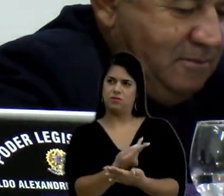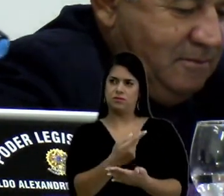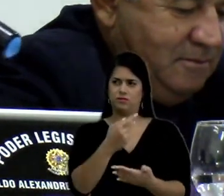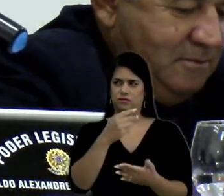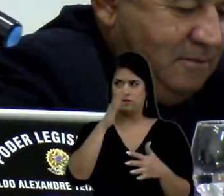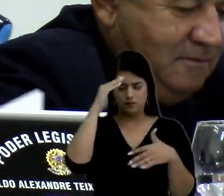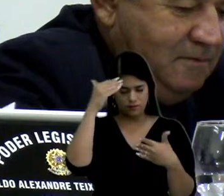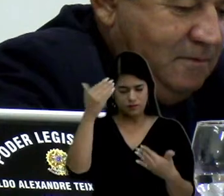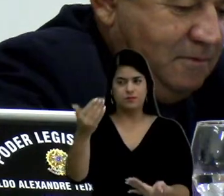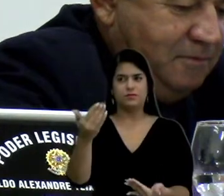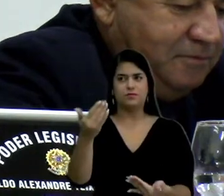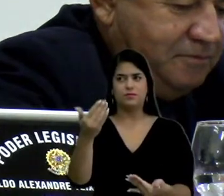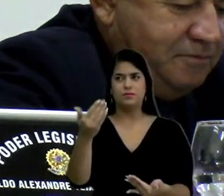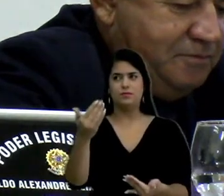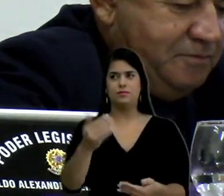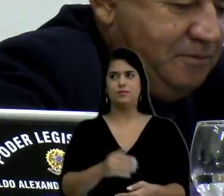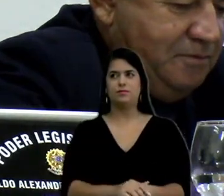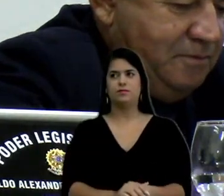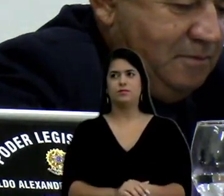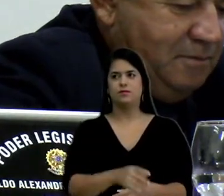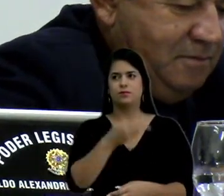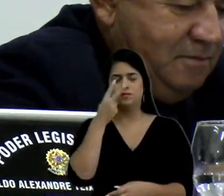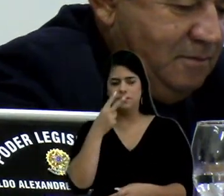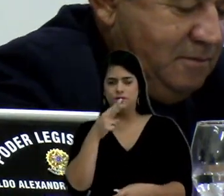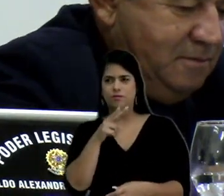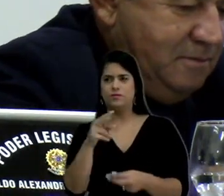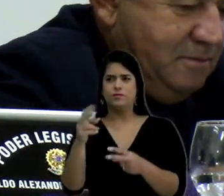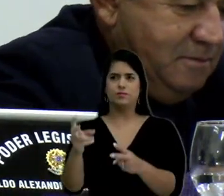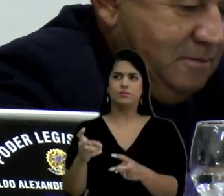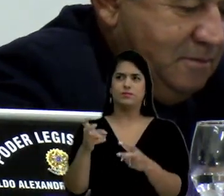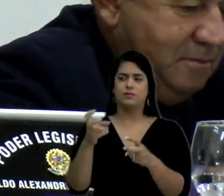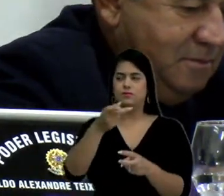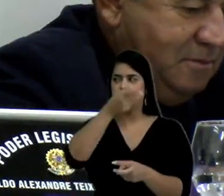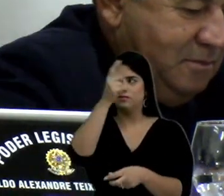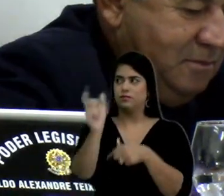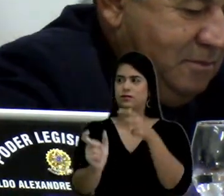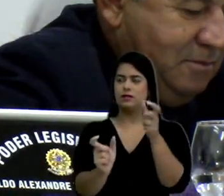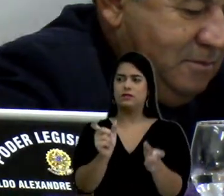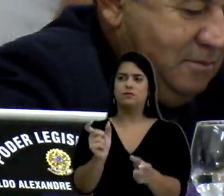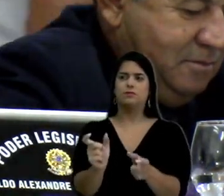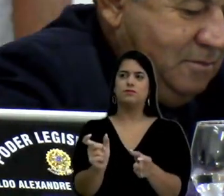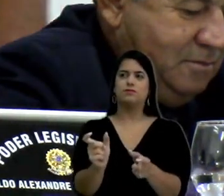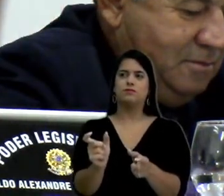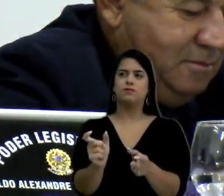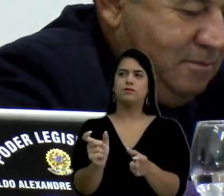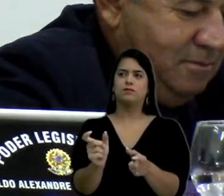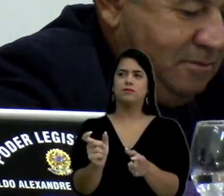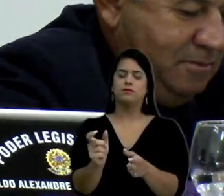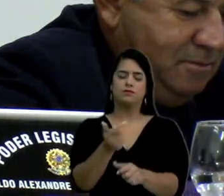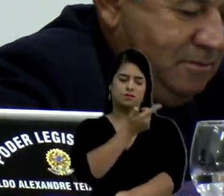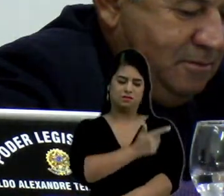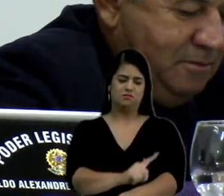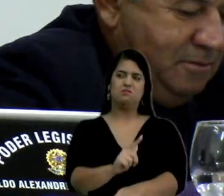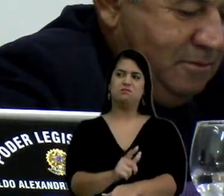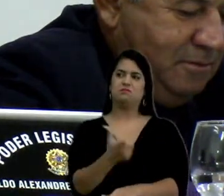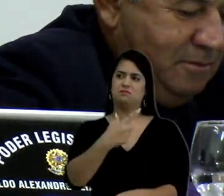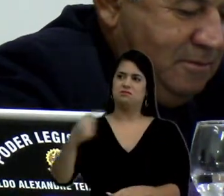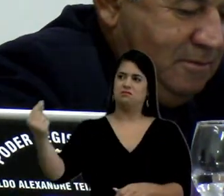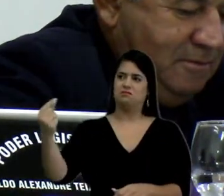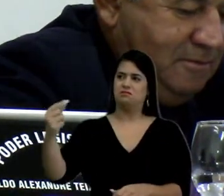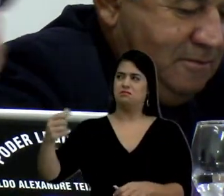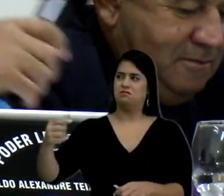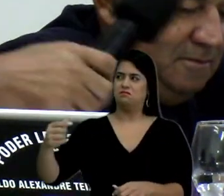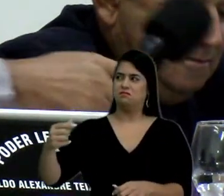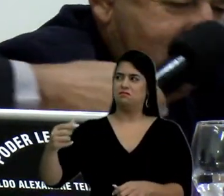excelência e quando vê o inocente ajudar o inocente também a sair dessa vida sofrida